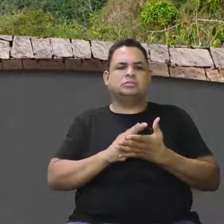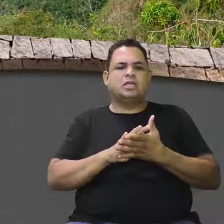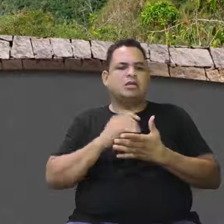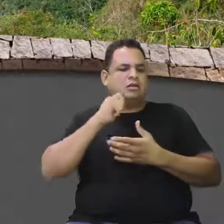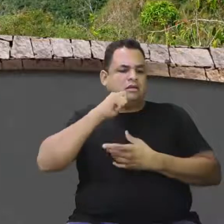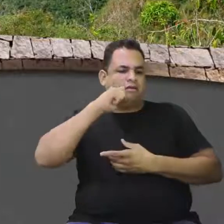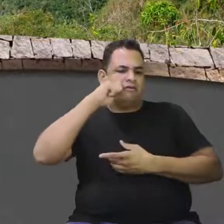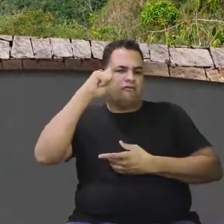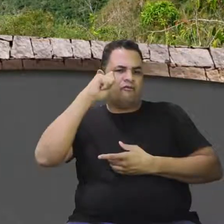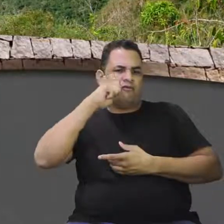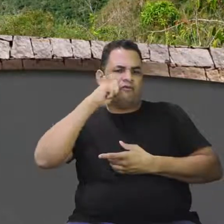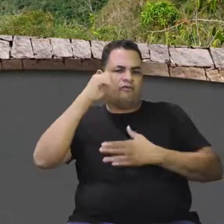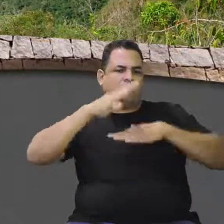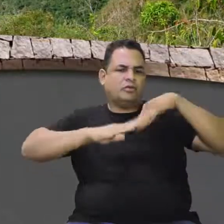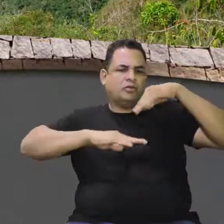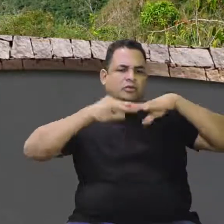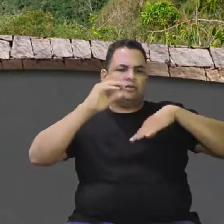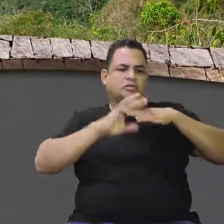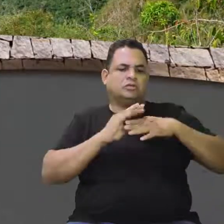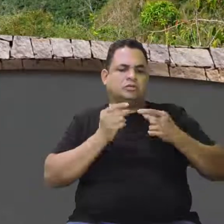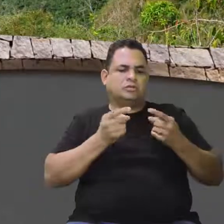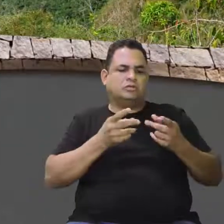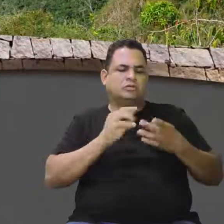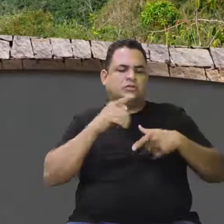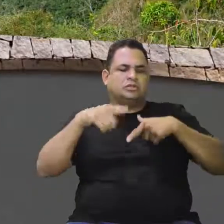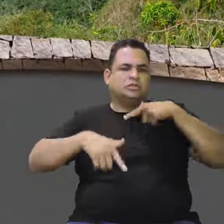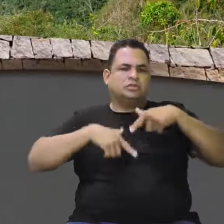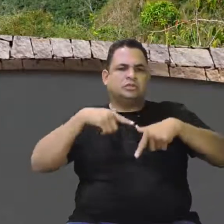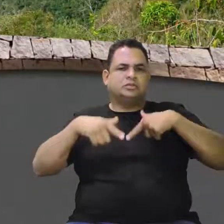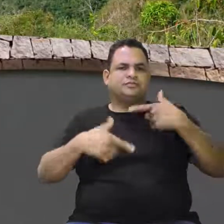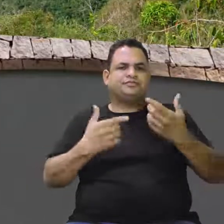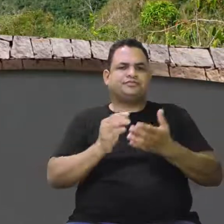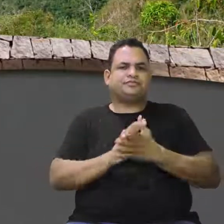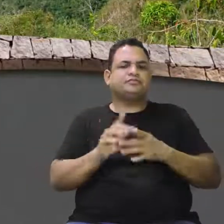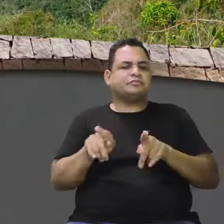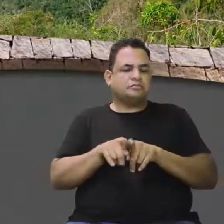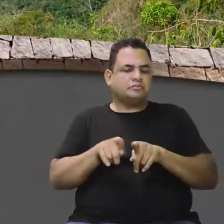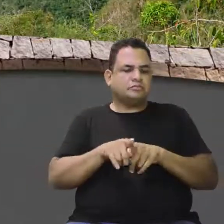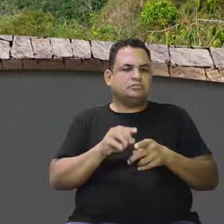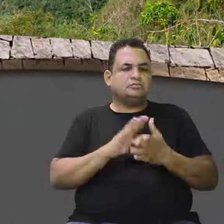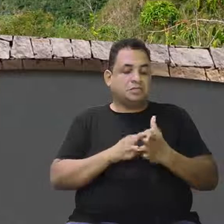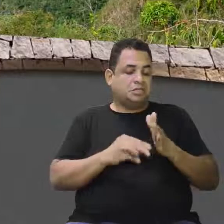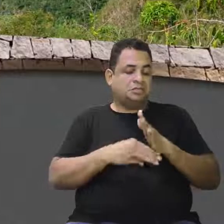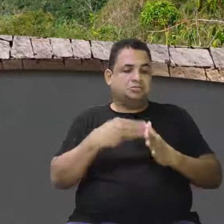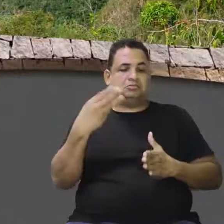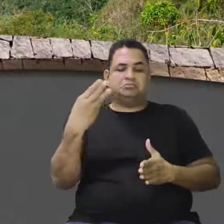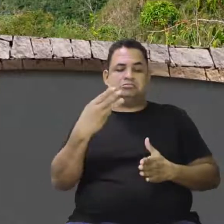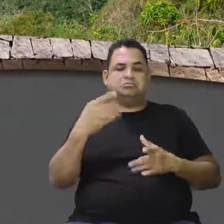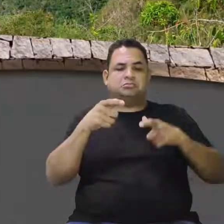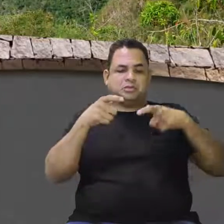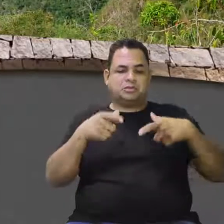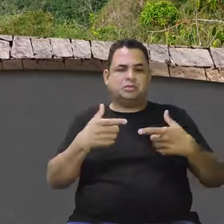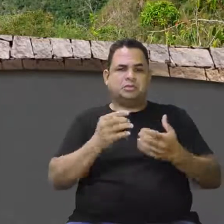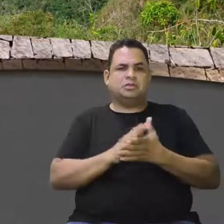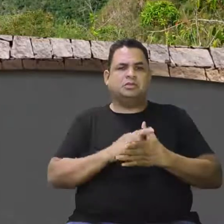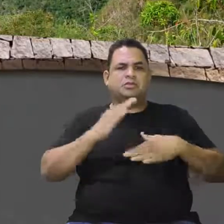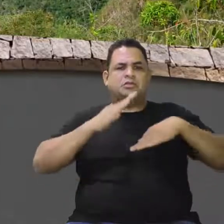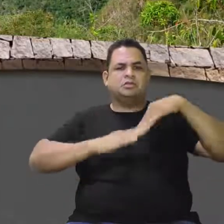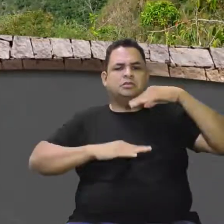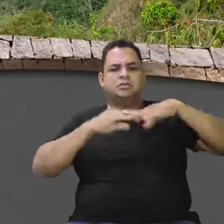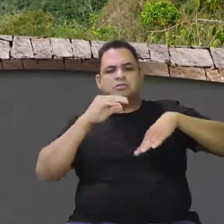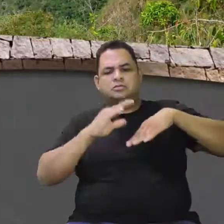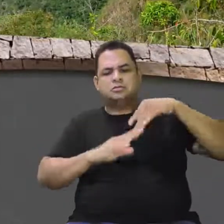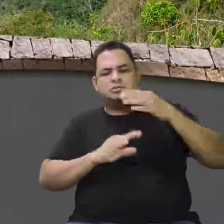dentista que vende a sua mão de obra, o seu serviço, que faz parte do setor terciário. O profissional